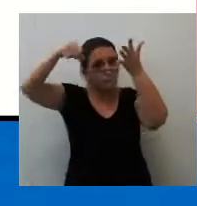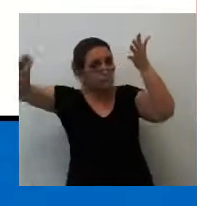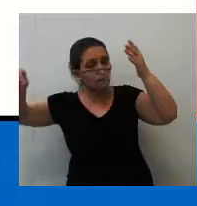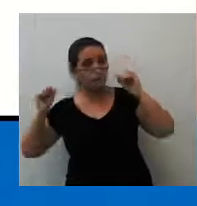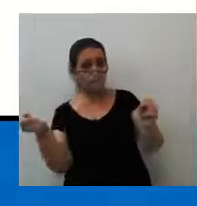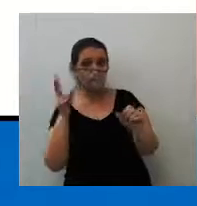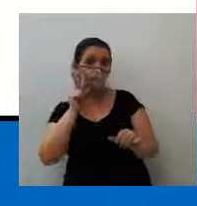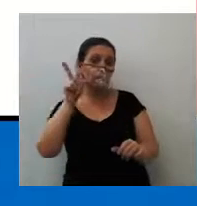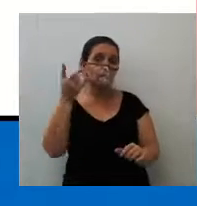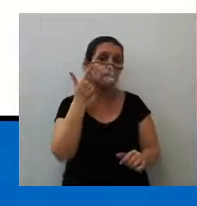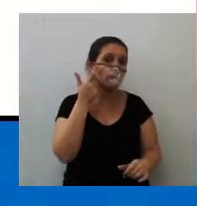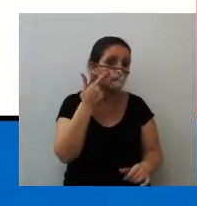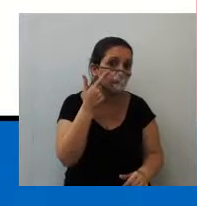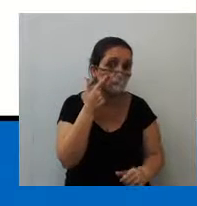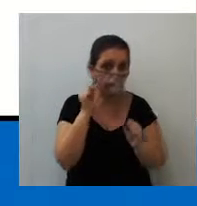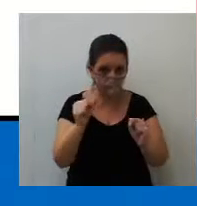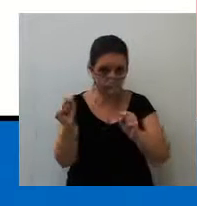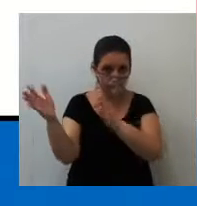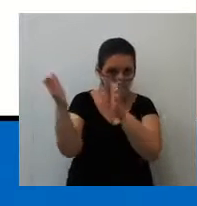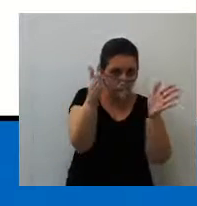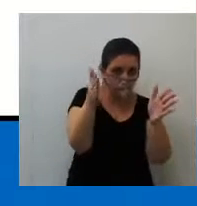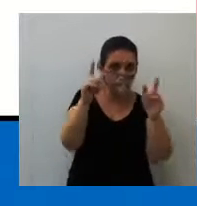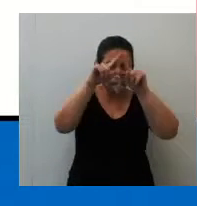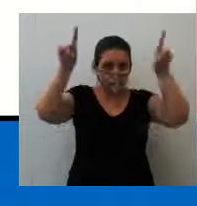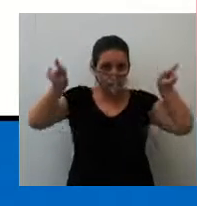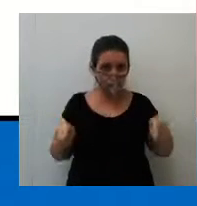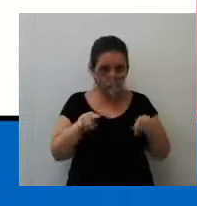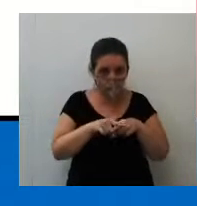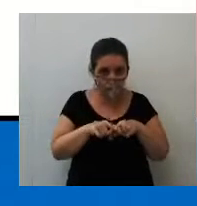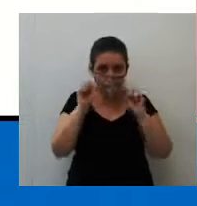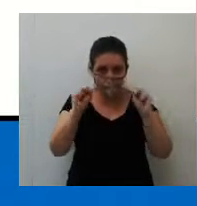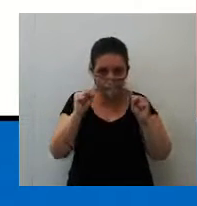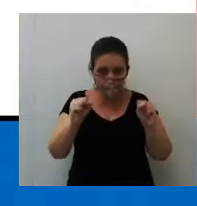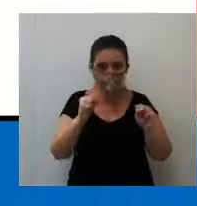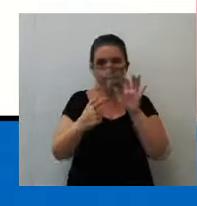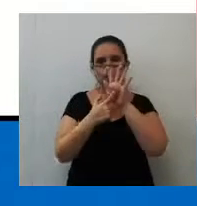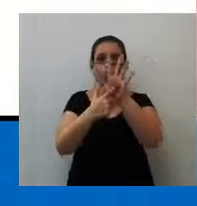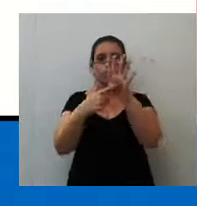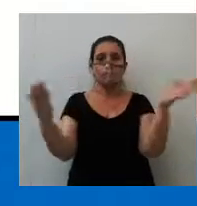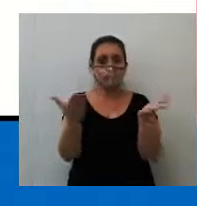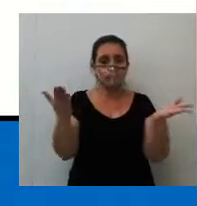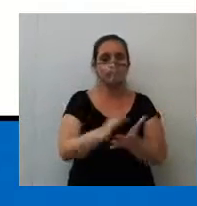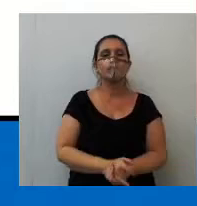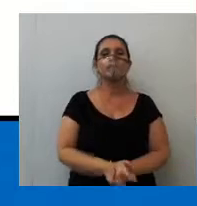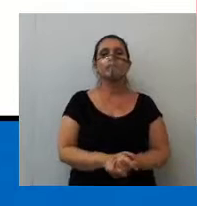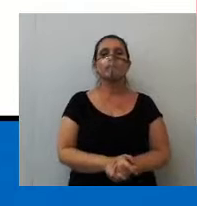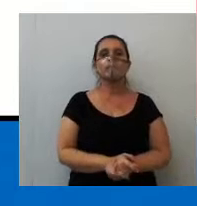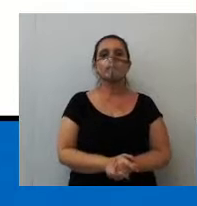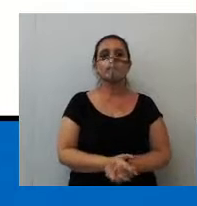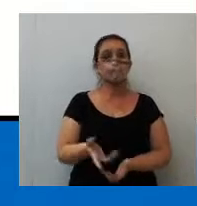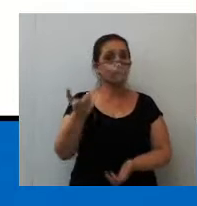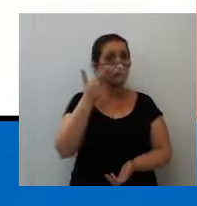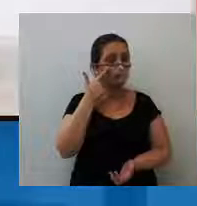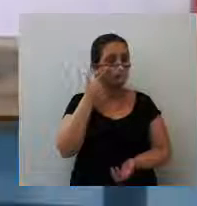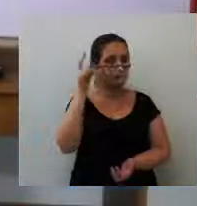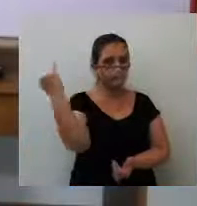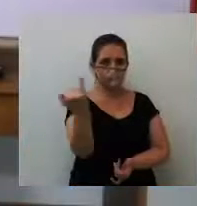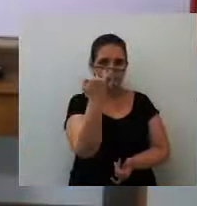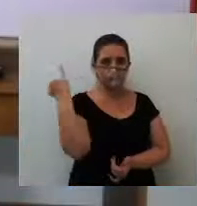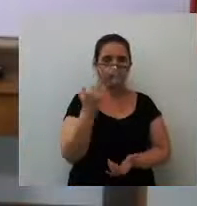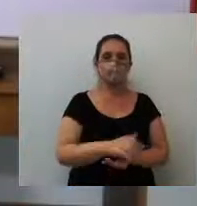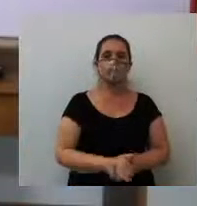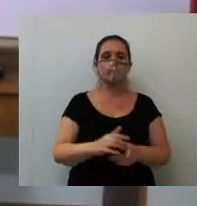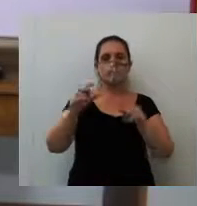e olha lá pode cortar aqui do quadro só mostrar um negócio para vocês ó se liga nisso